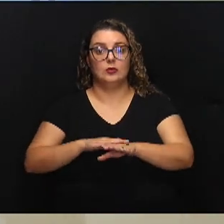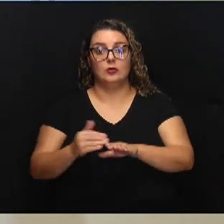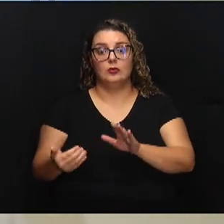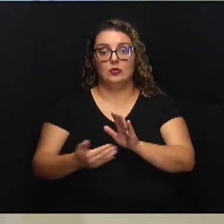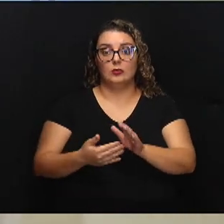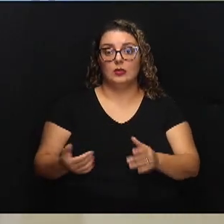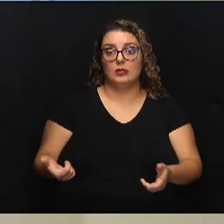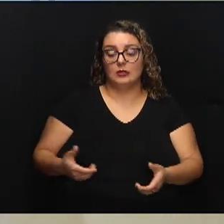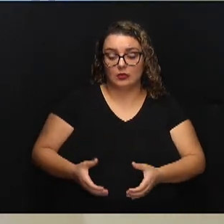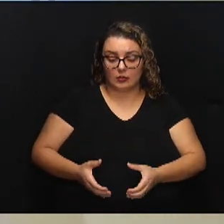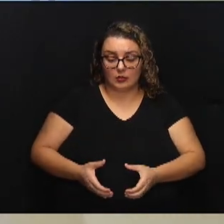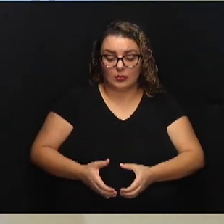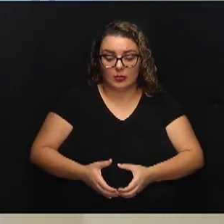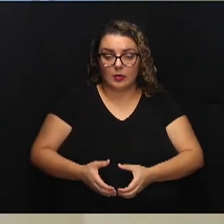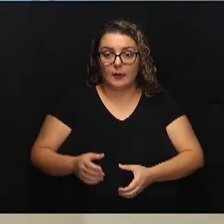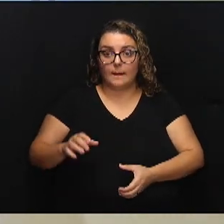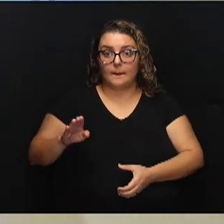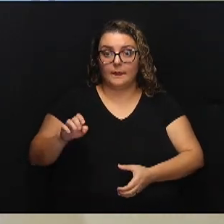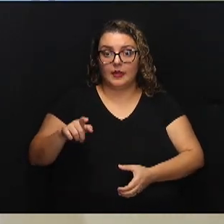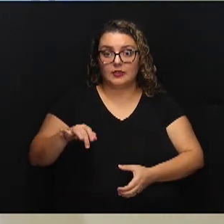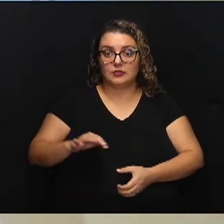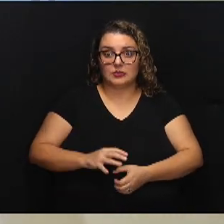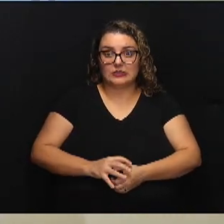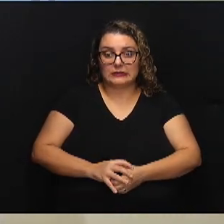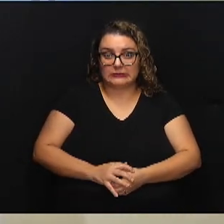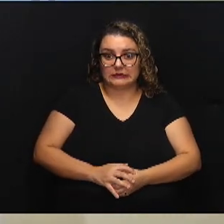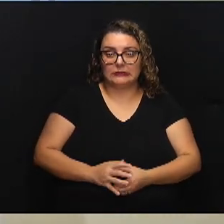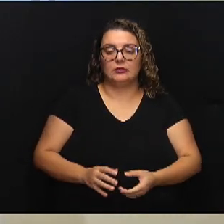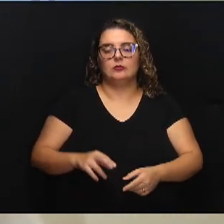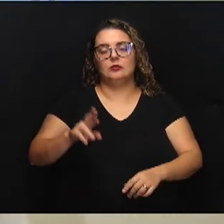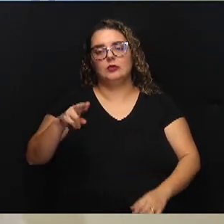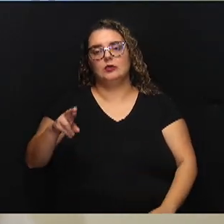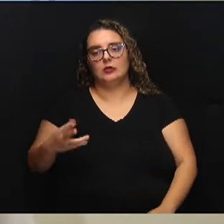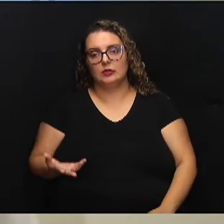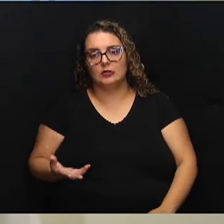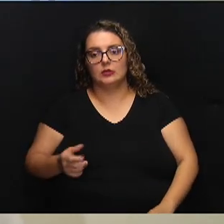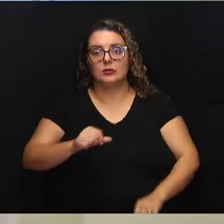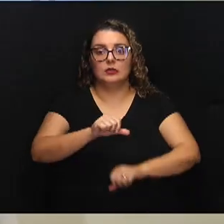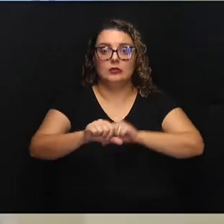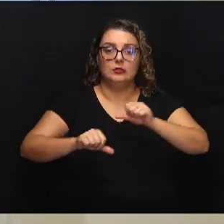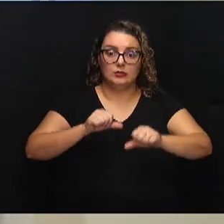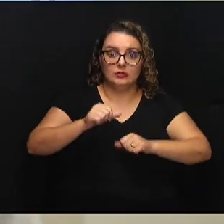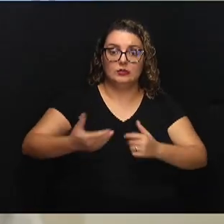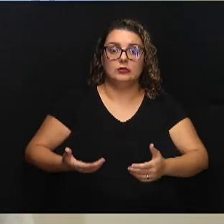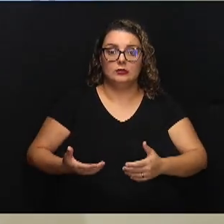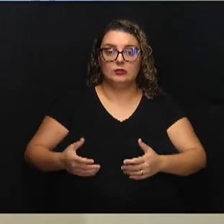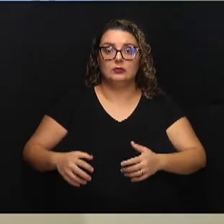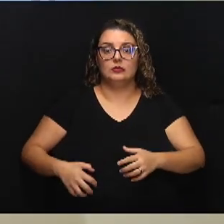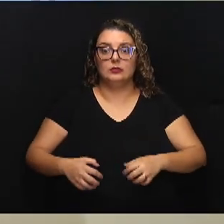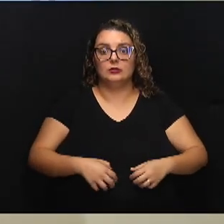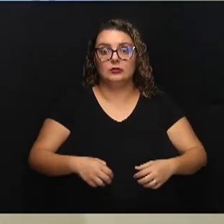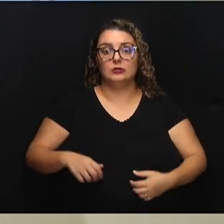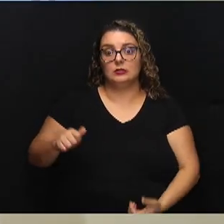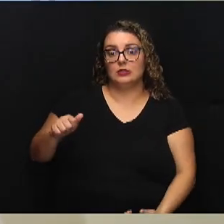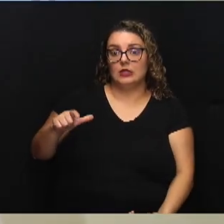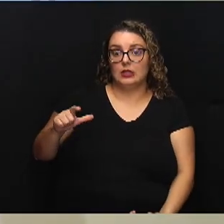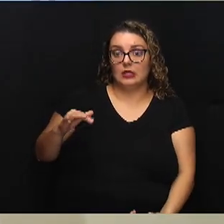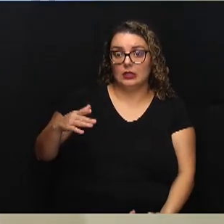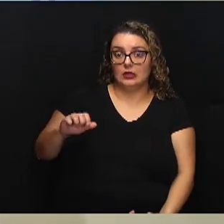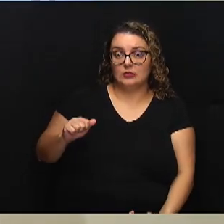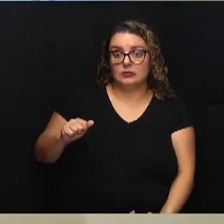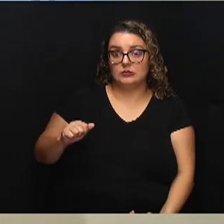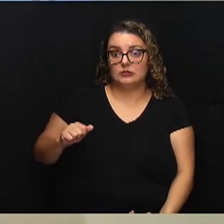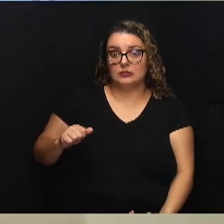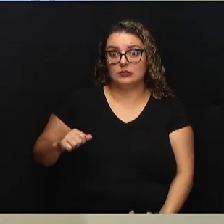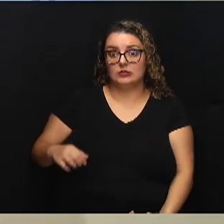da bexiga. Às vezes tem mulher que sente uma pressão que fica na bexiga por conta dessas alterações do posicionamento das alças intestinais.